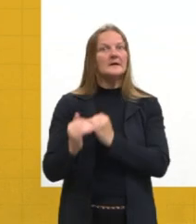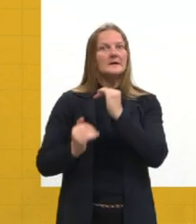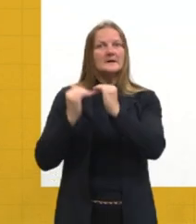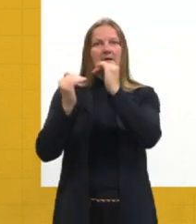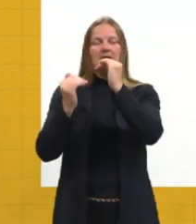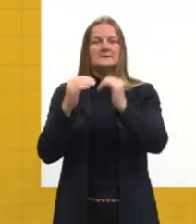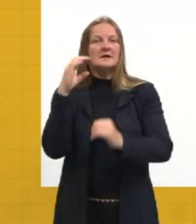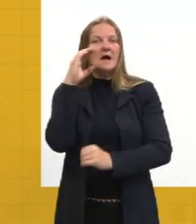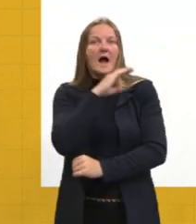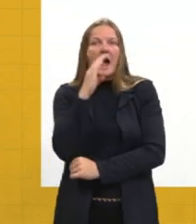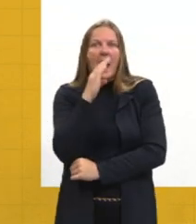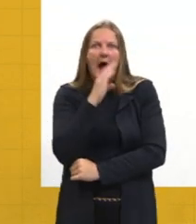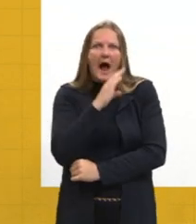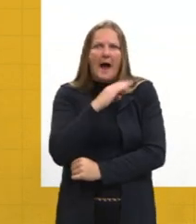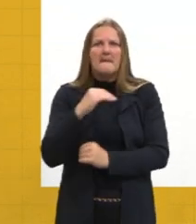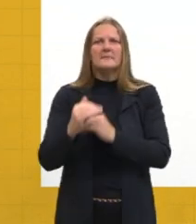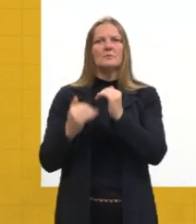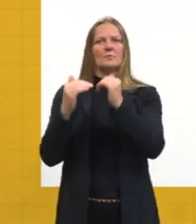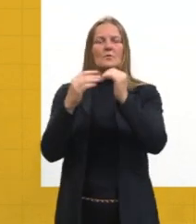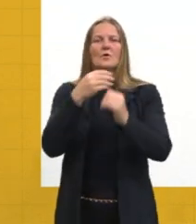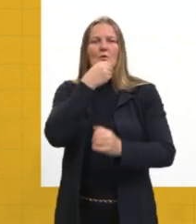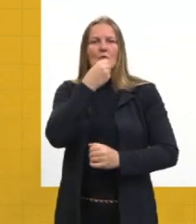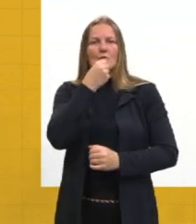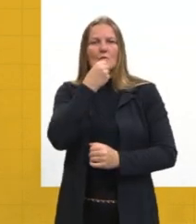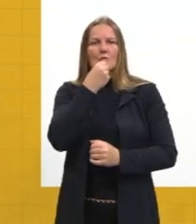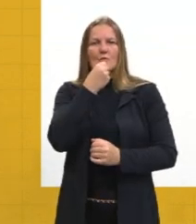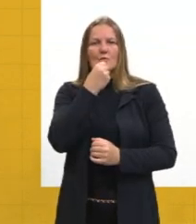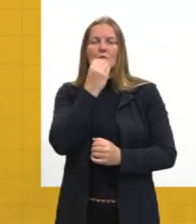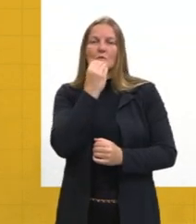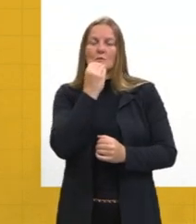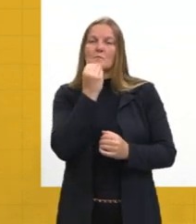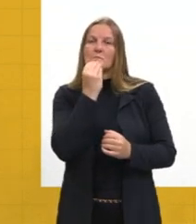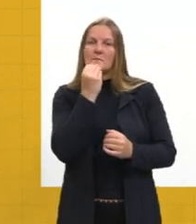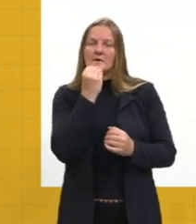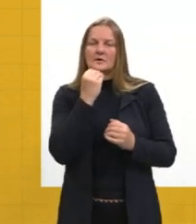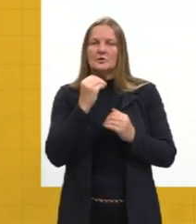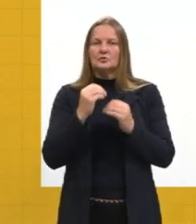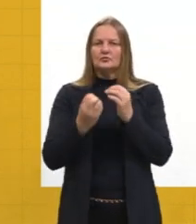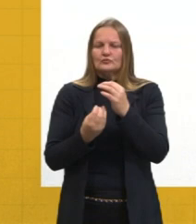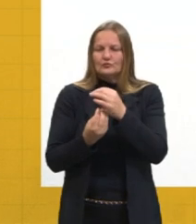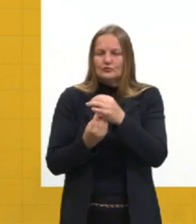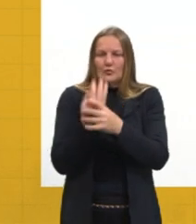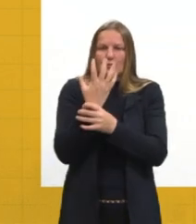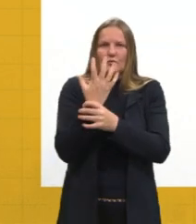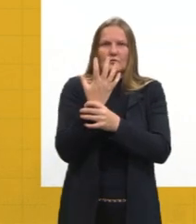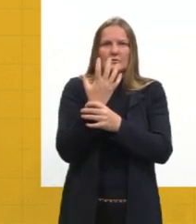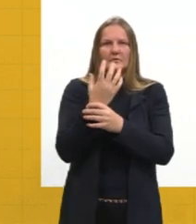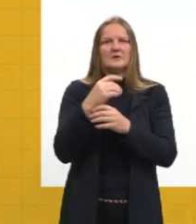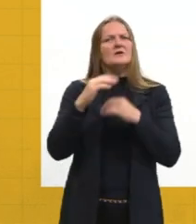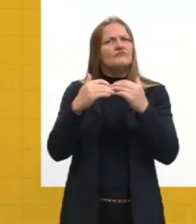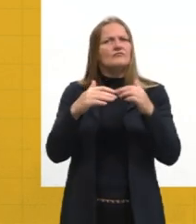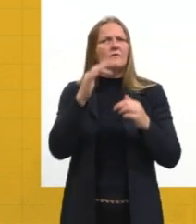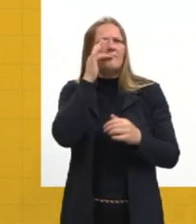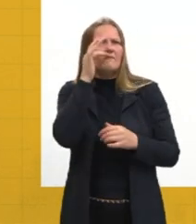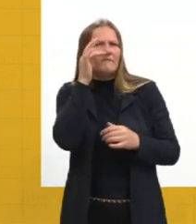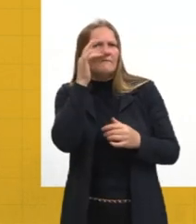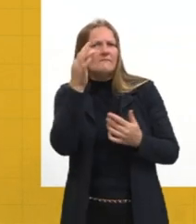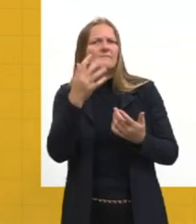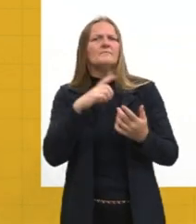rápido outras diferenças né as masculinas elas vão crescer mais rápido produzir mais